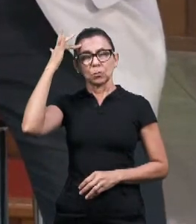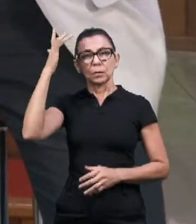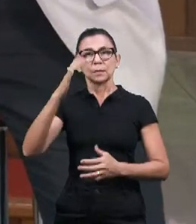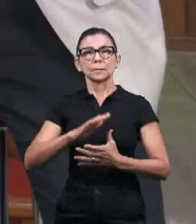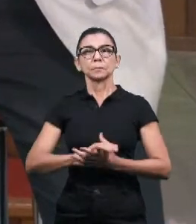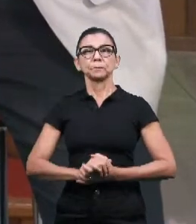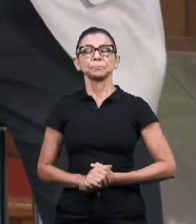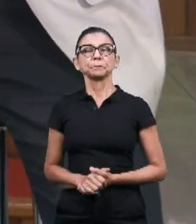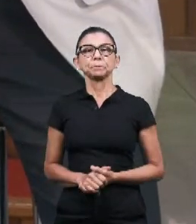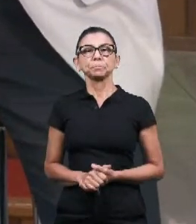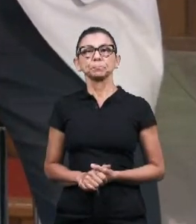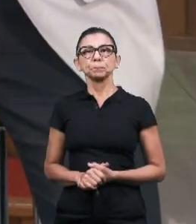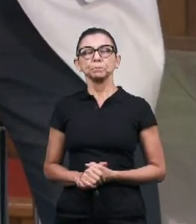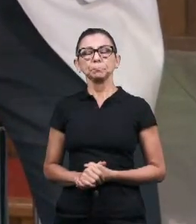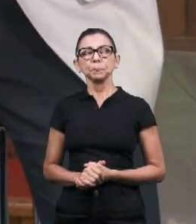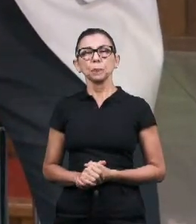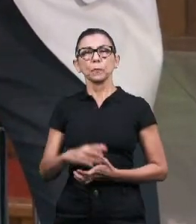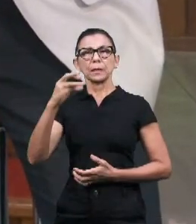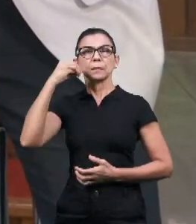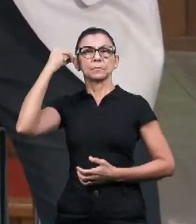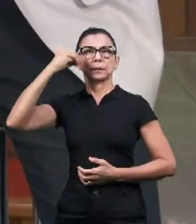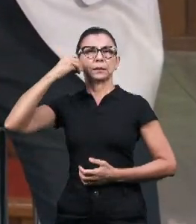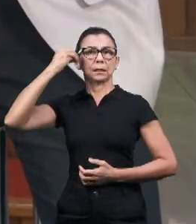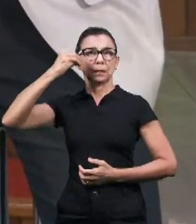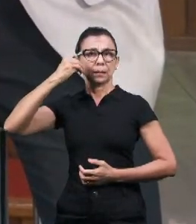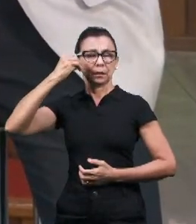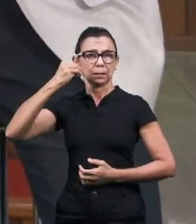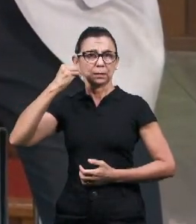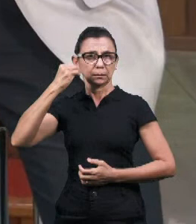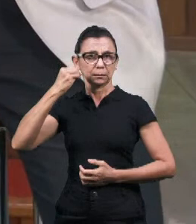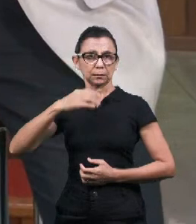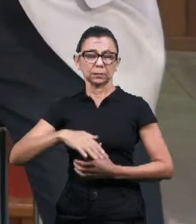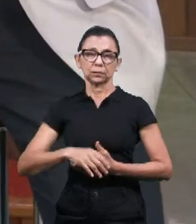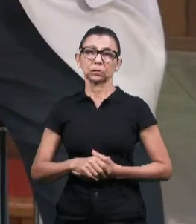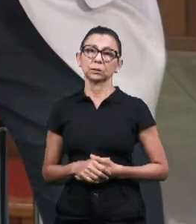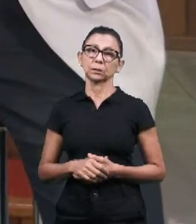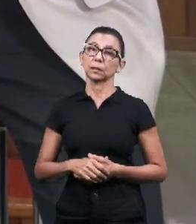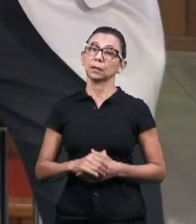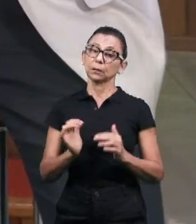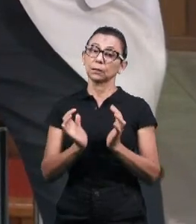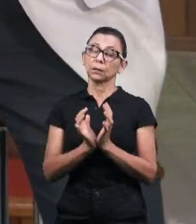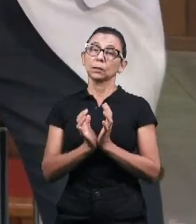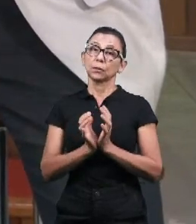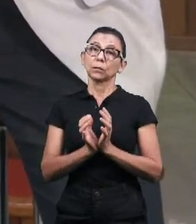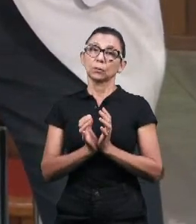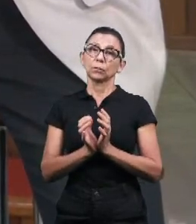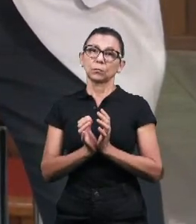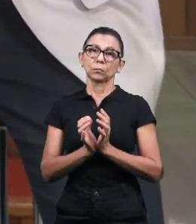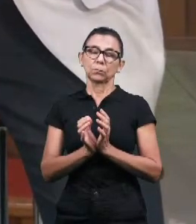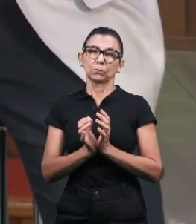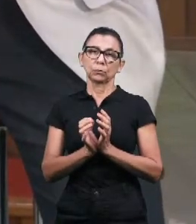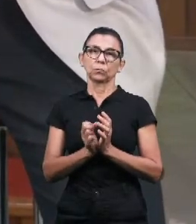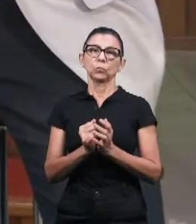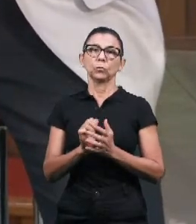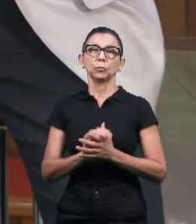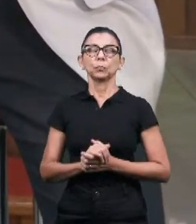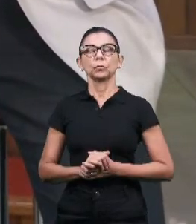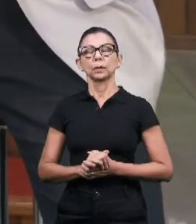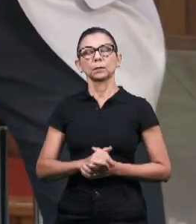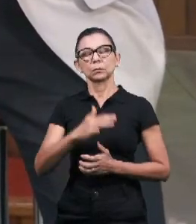como também na questão vocal e técnica. Ou seja, primeiro que o grupo Manaim são convocados e